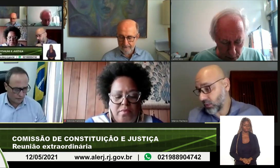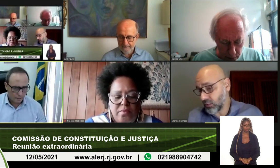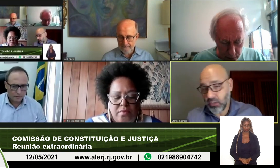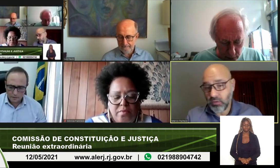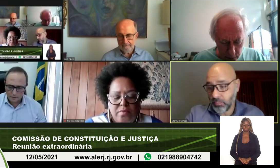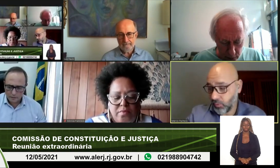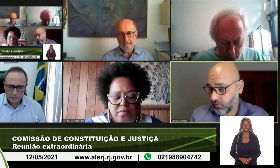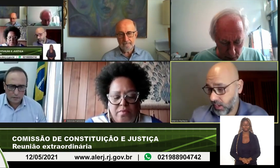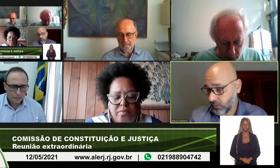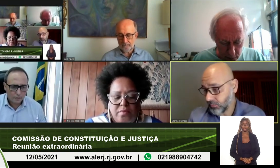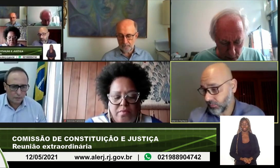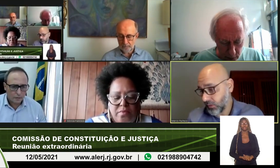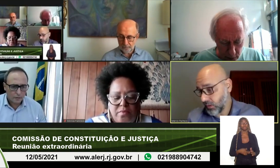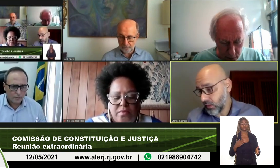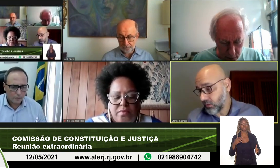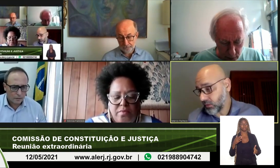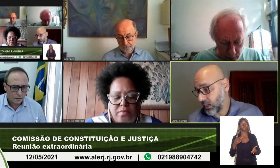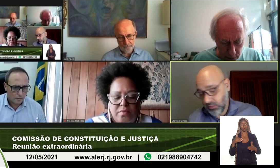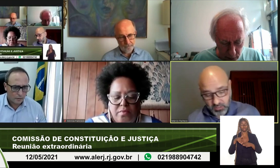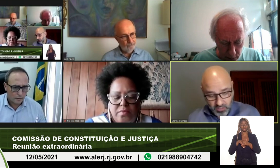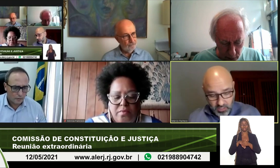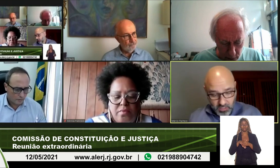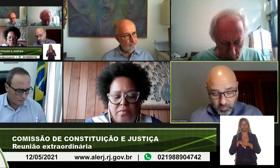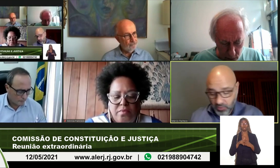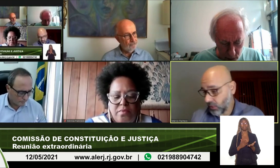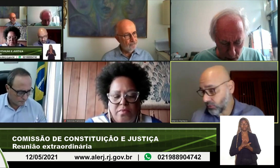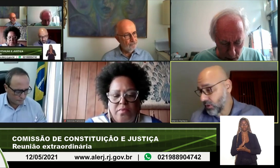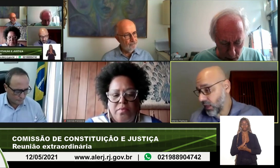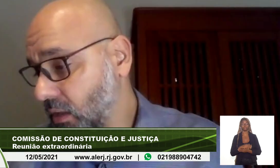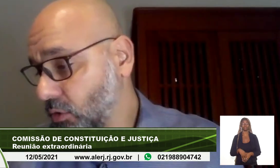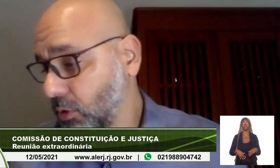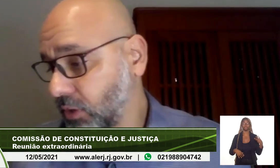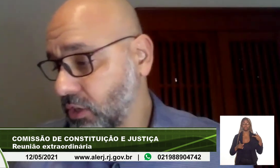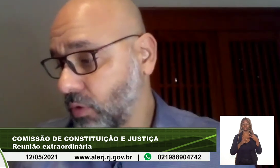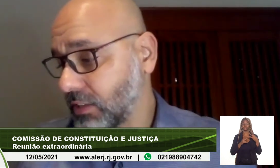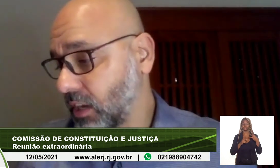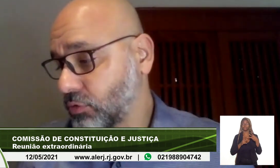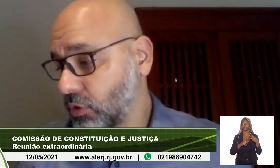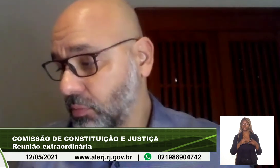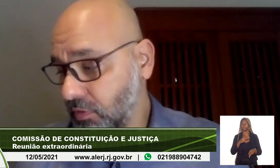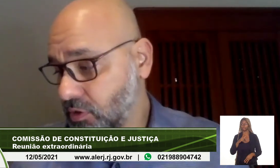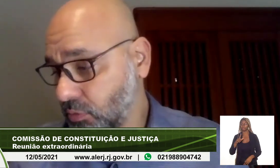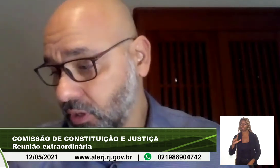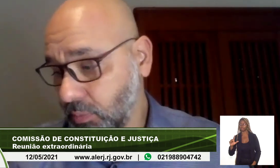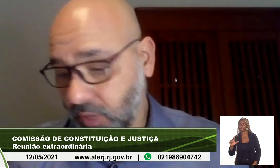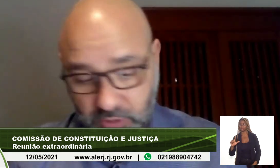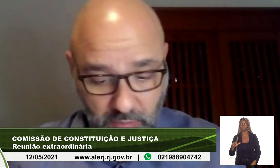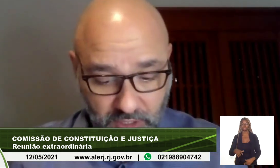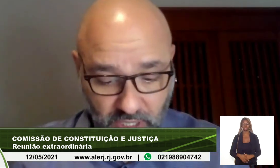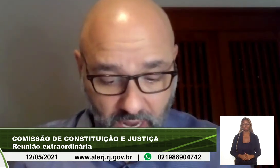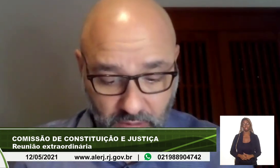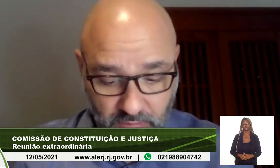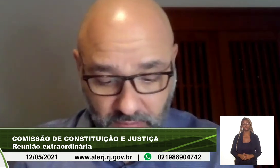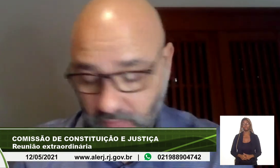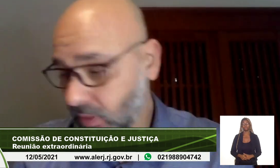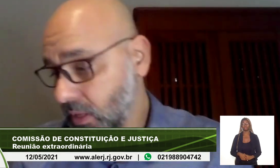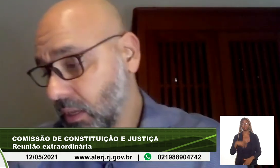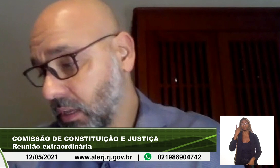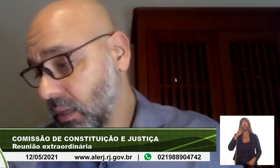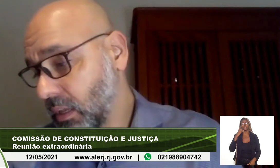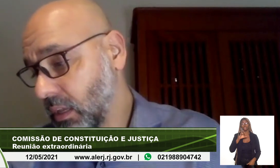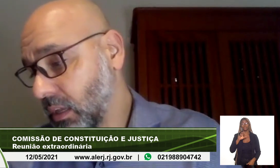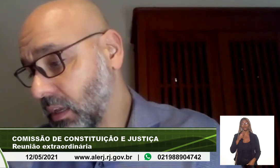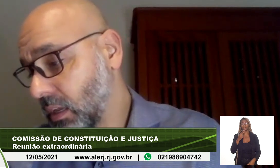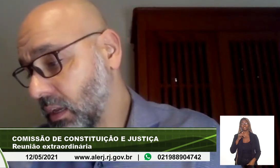em votação, aprovado. 3. Projeto de lei número 3478 de 2020, autoria do deputado Chico Machado.